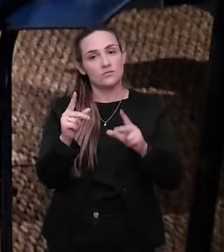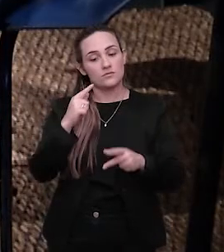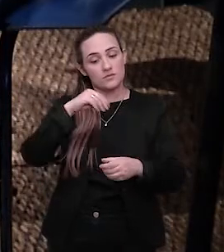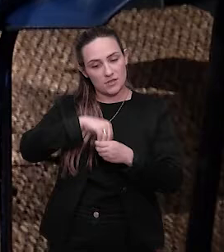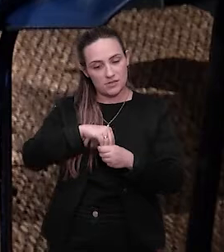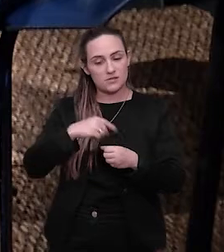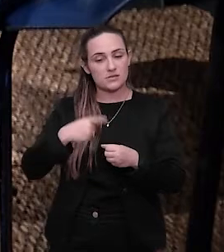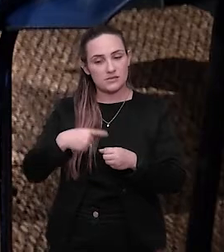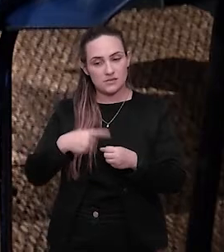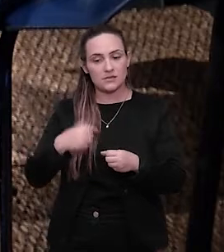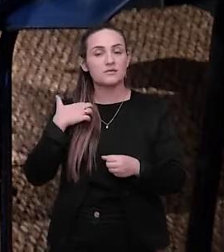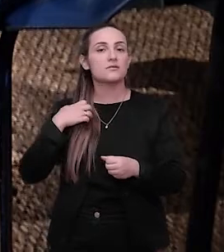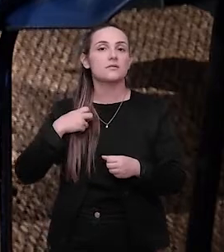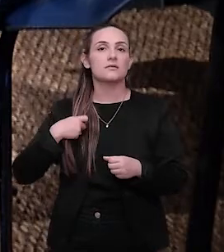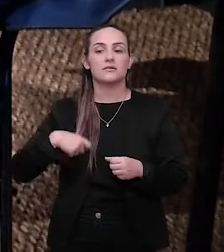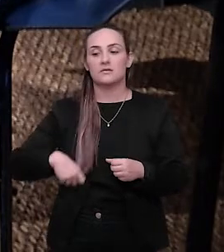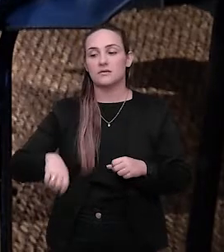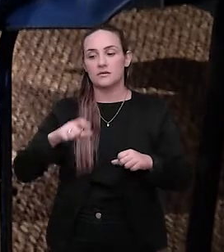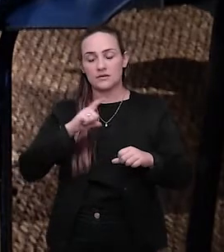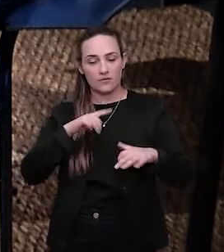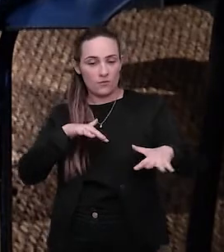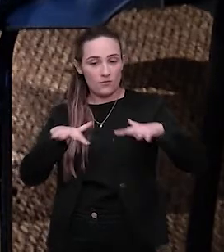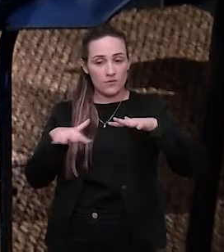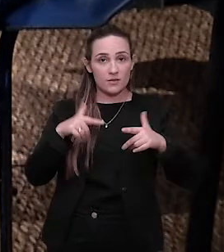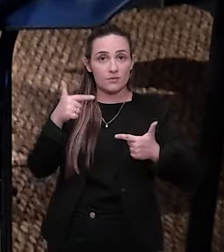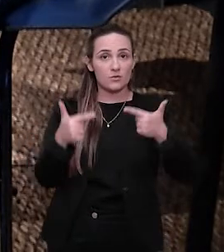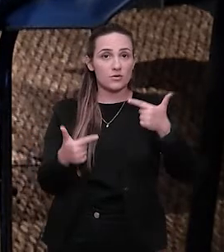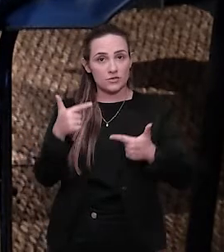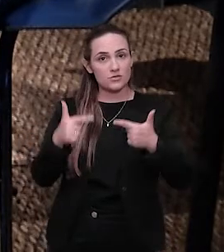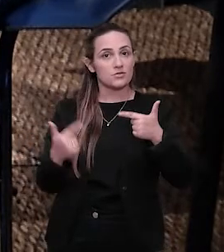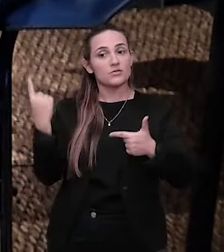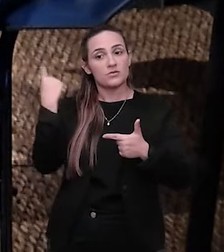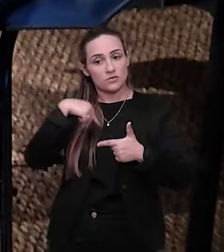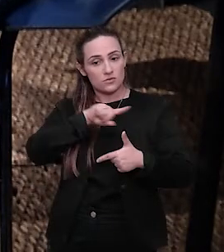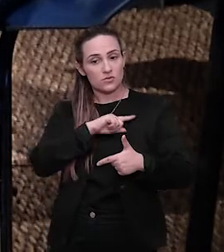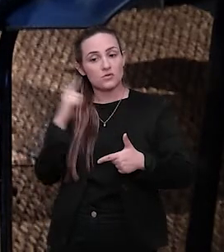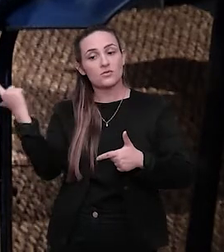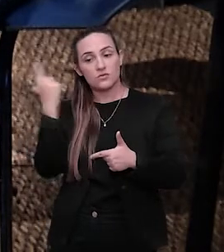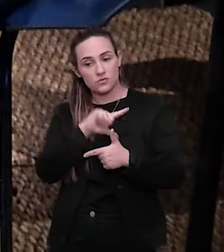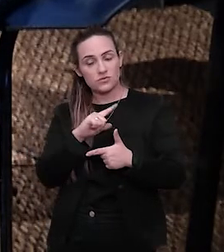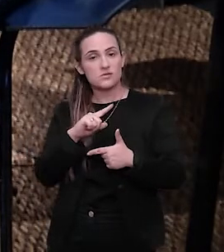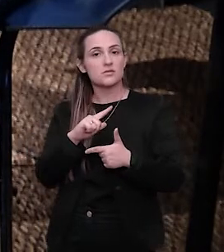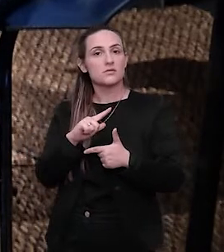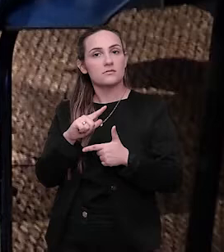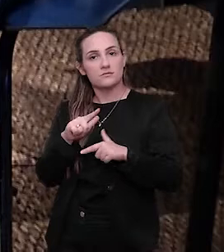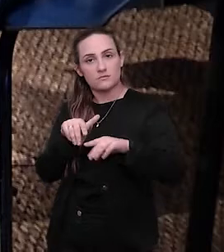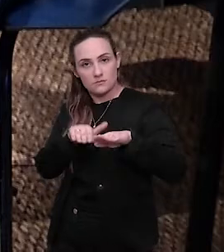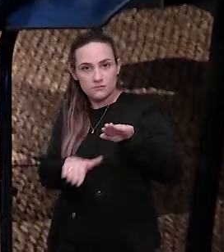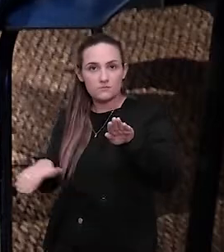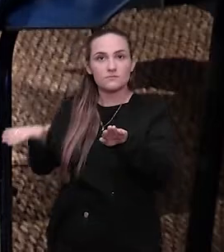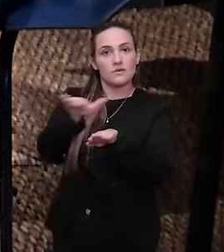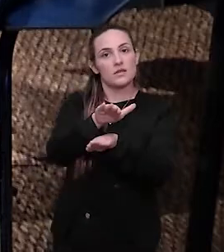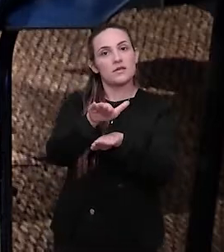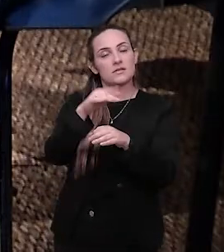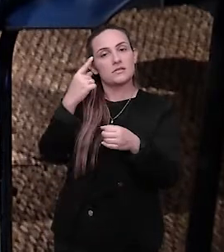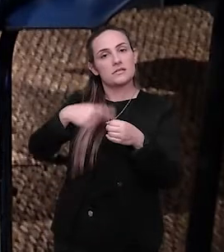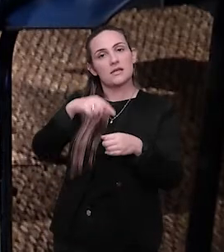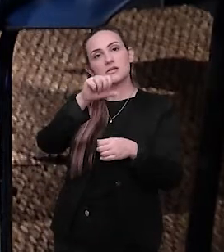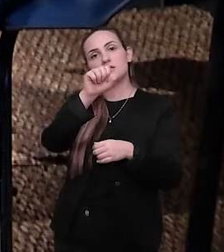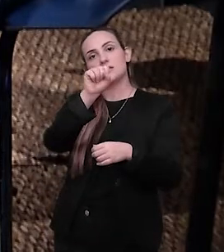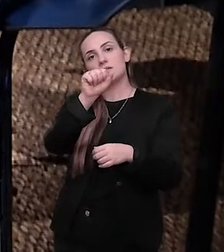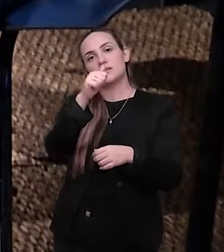houve um movimento político da comunidade, eu ajudei nesse movimento político e nós elevamos São Gabriel do Oeste, uma coisa que todo mundo achava